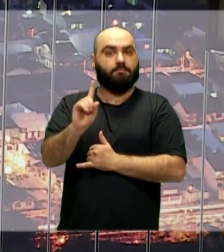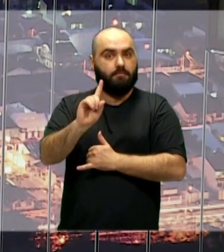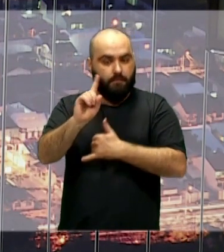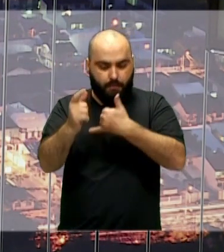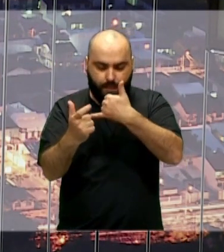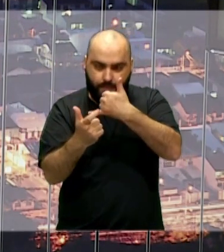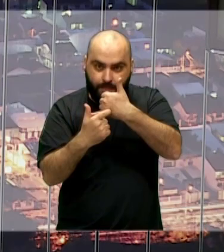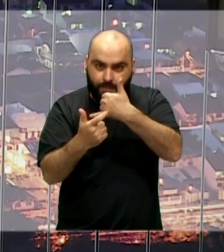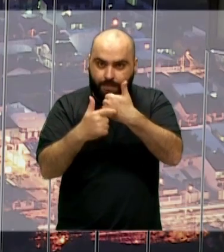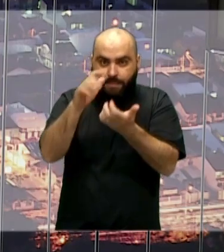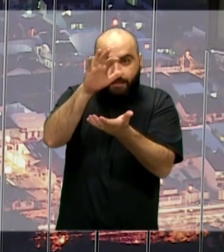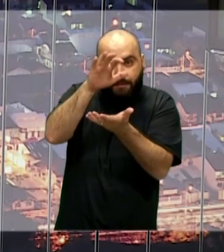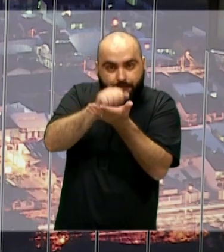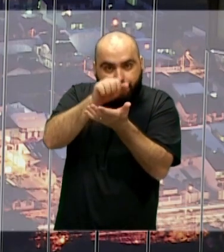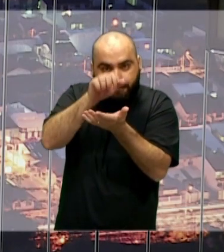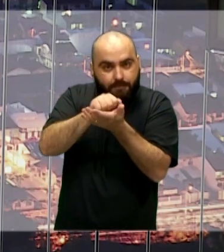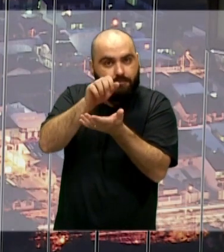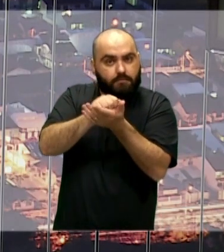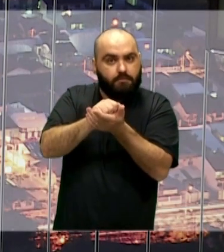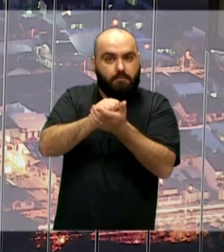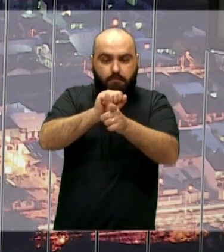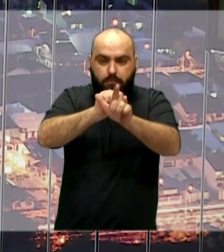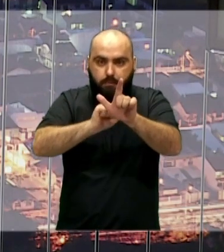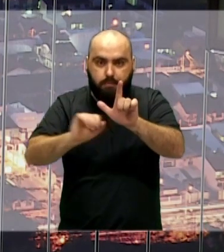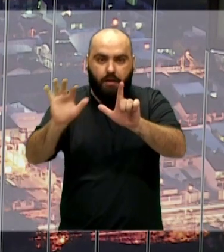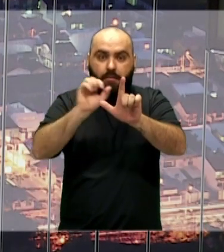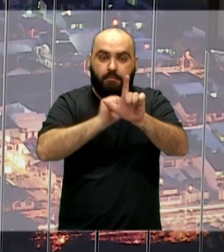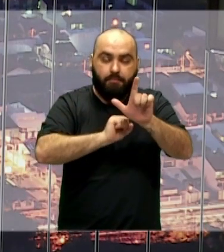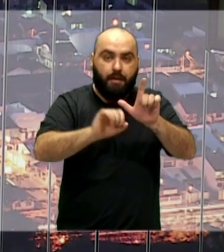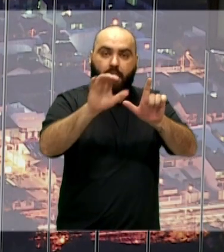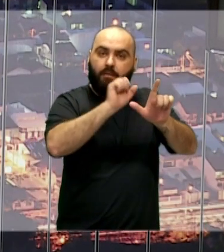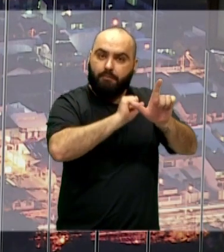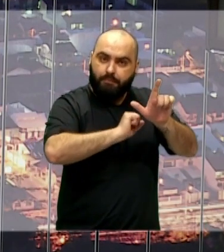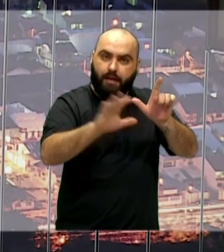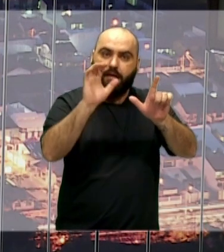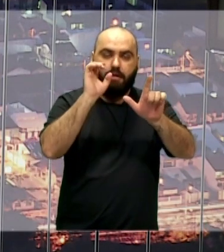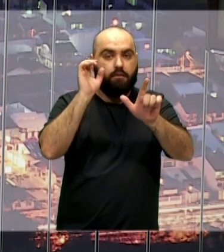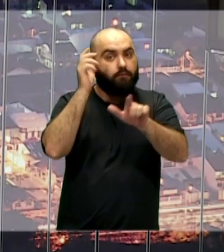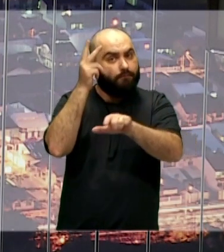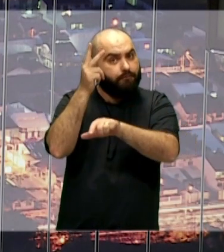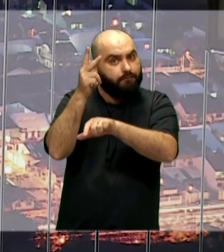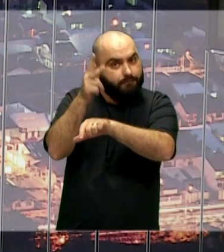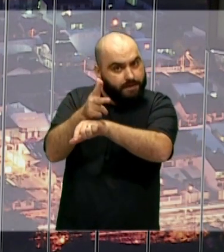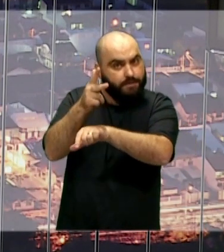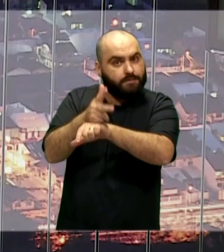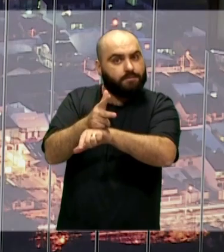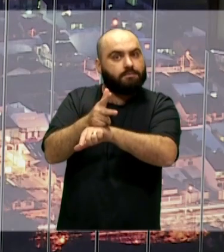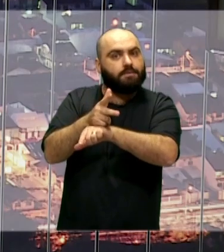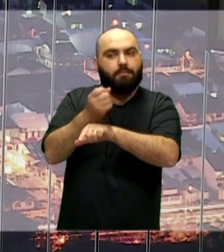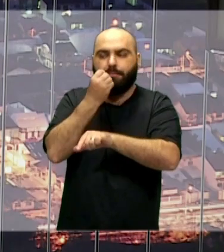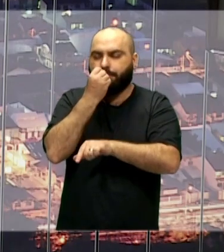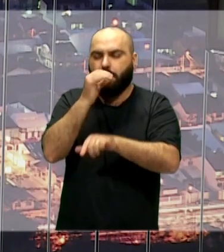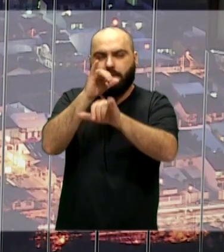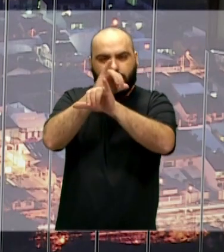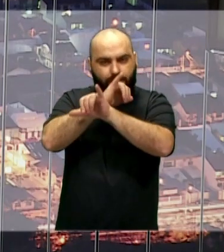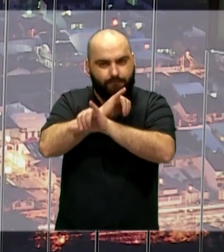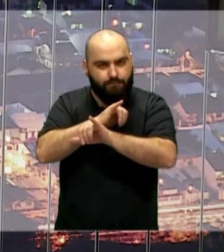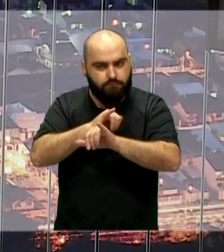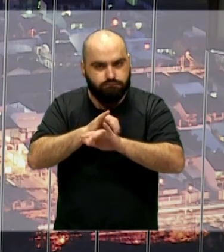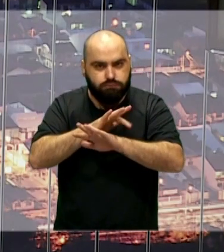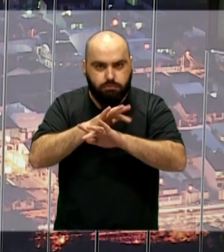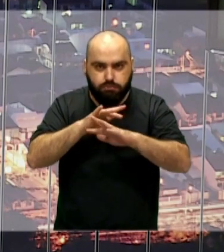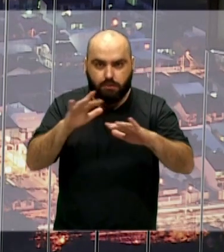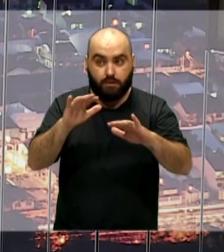nosso canal, curta as nossas publicações, compartilhe os nossos vídeos, faça sempre a boa